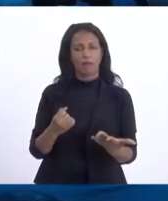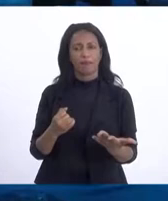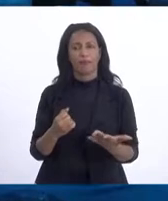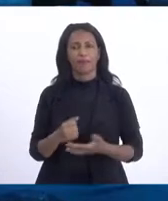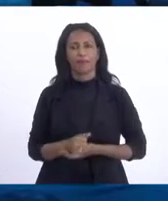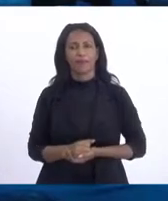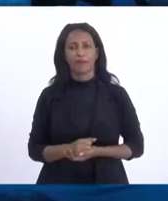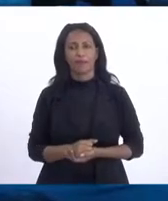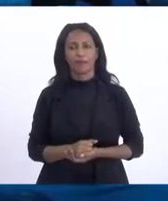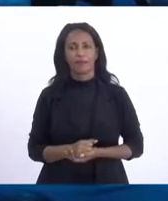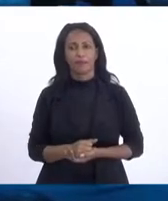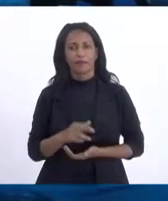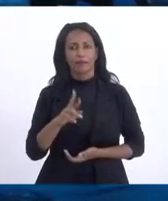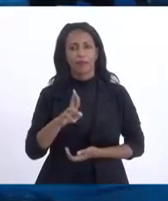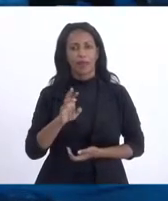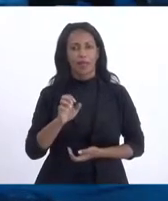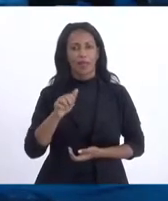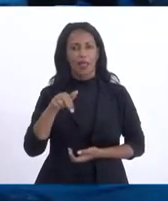favor.